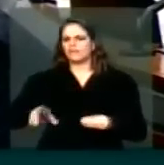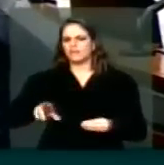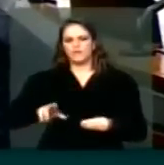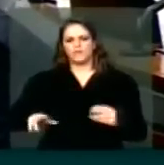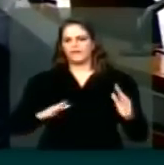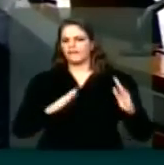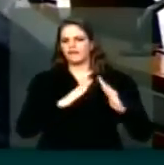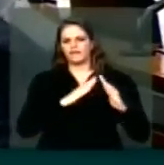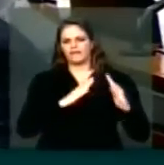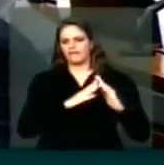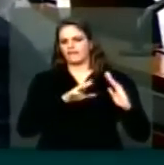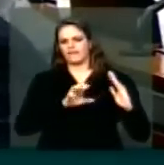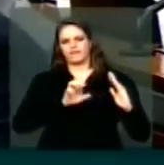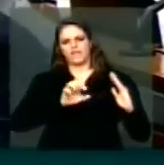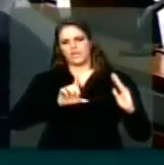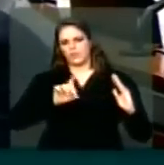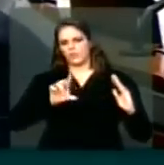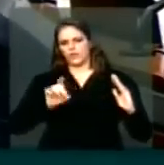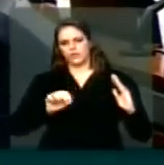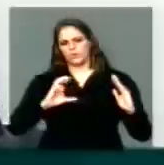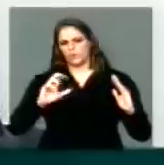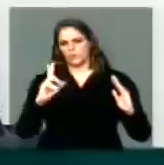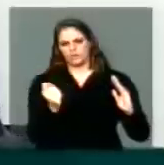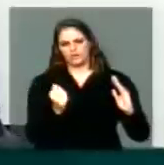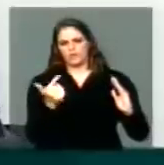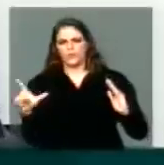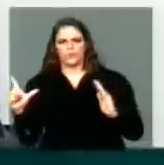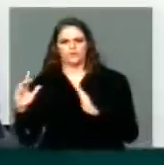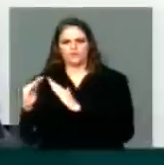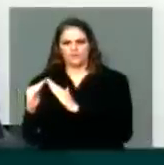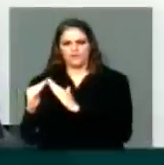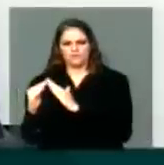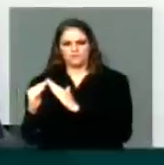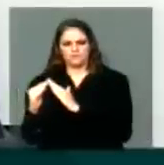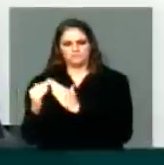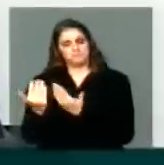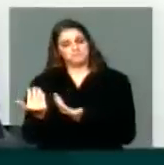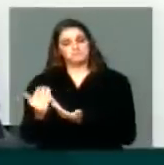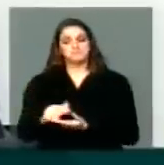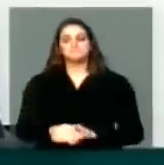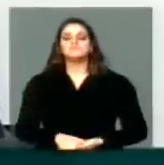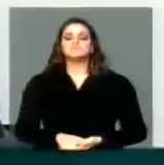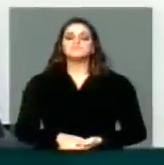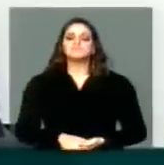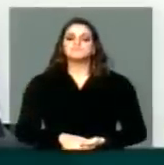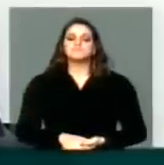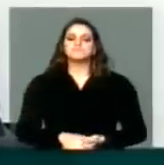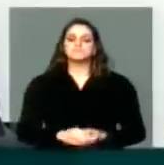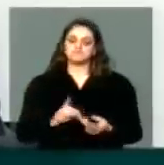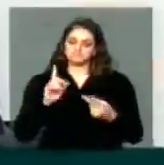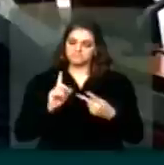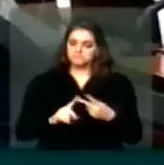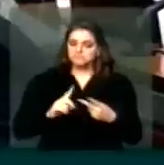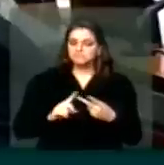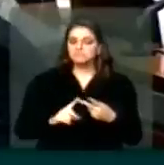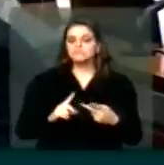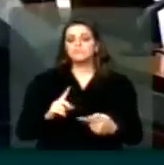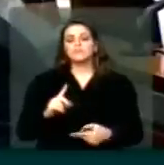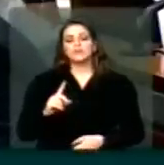senhor presidente Eduardo Cunha. Primeiro ponto, primeiro registro. Segundo ponto, segundo